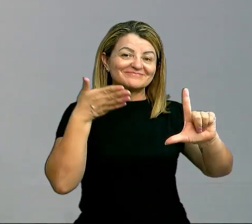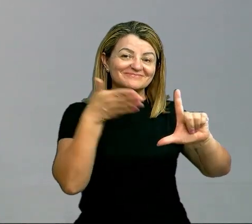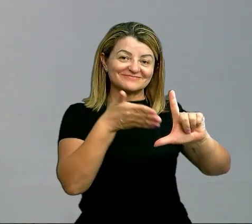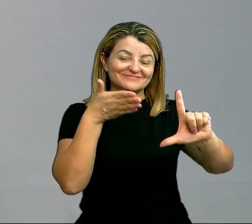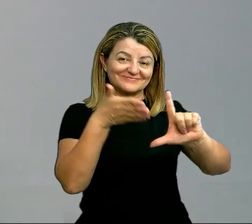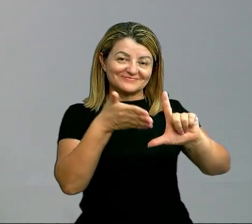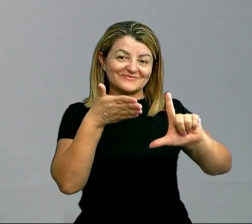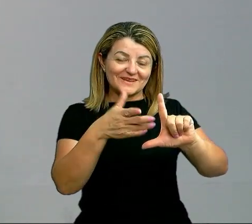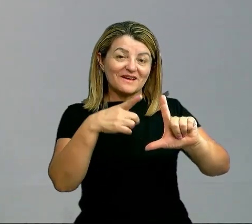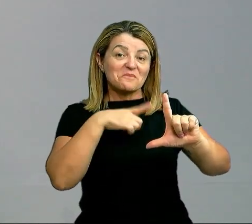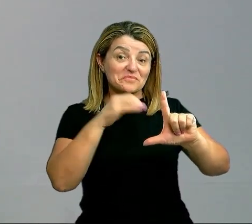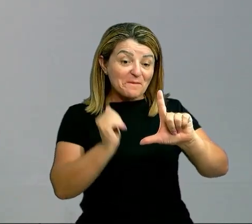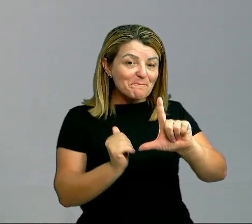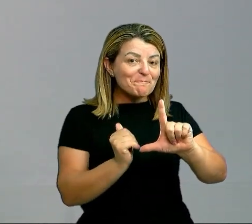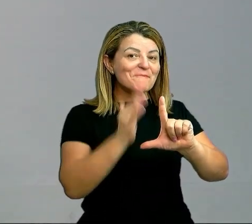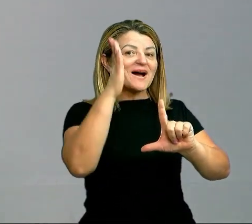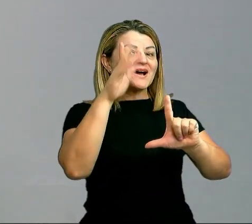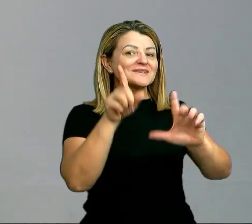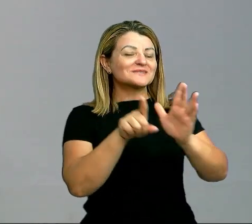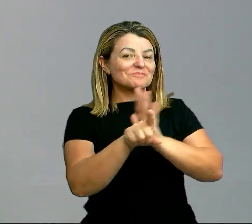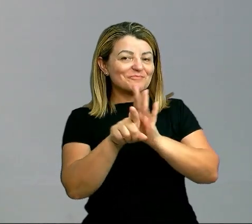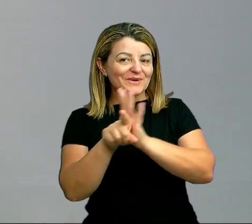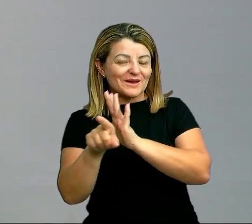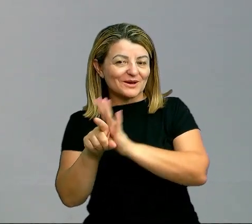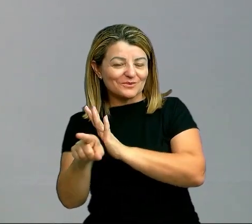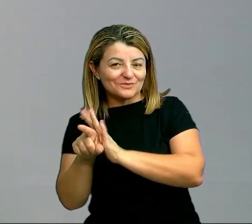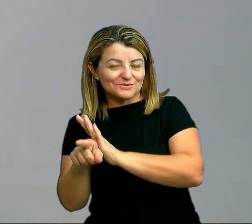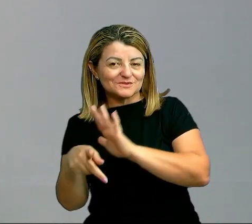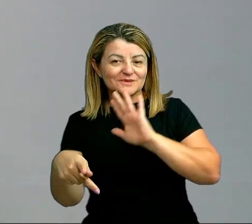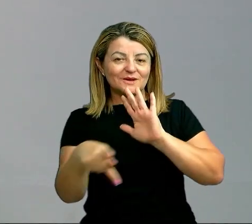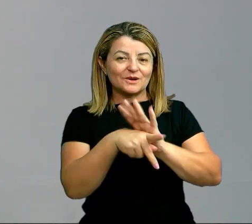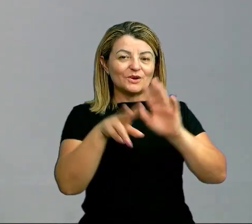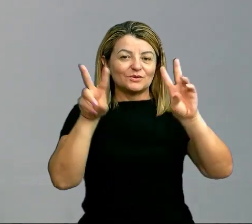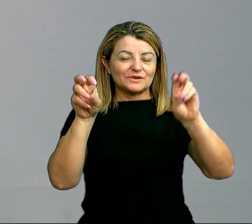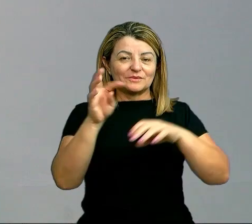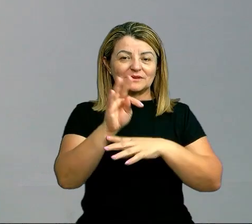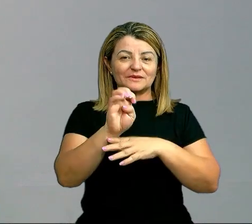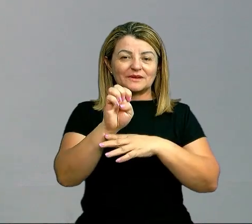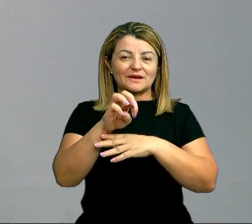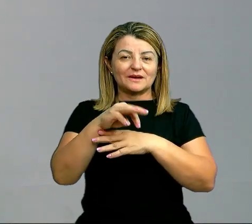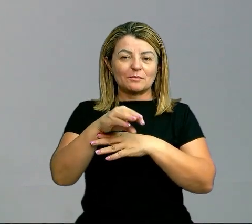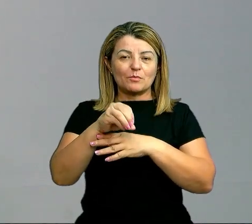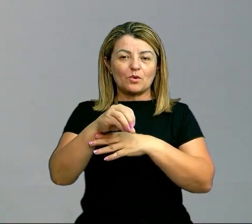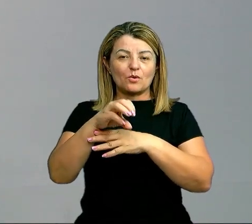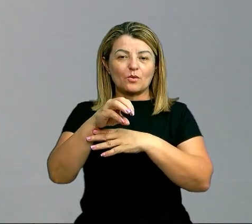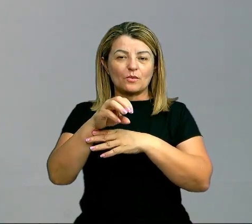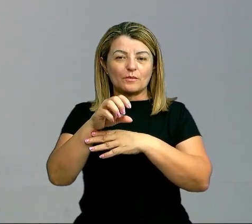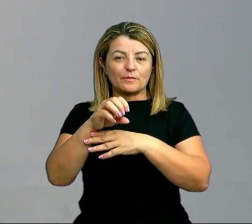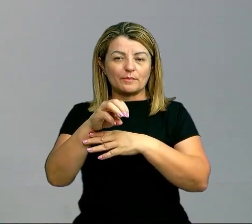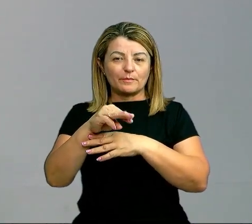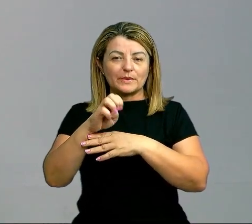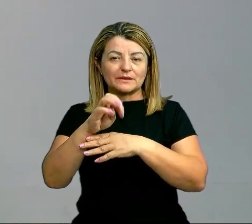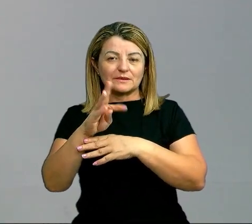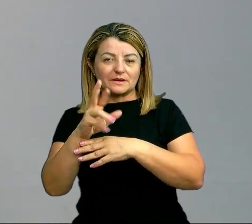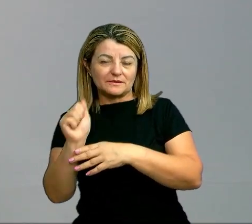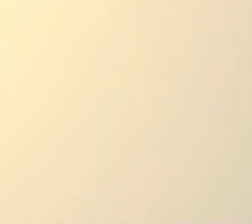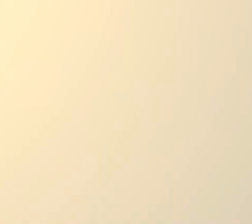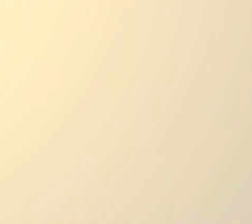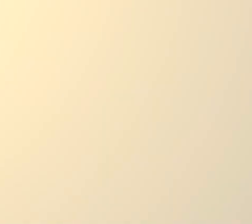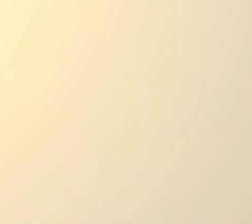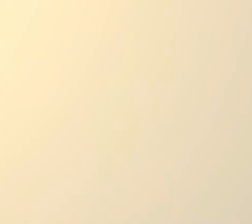ter mais questões sobre esse assunto de termometria e até a nossa próxima aula.